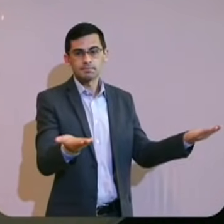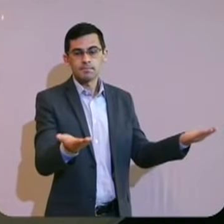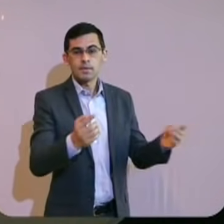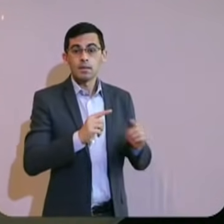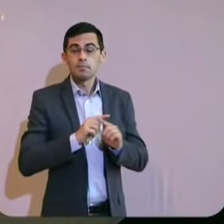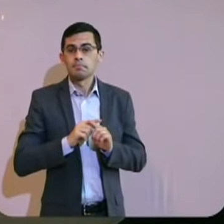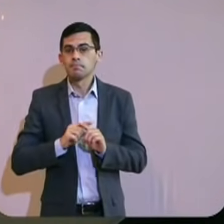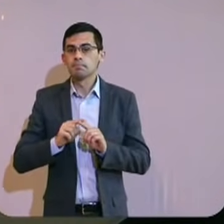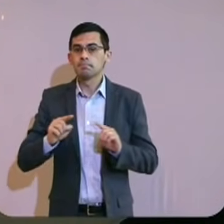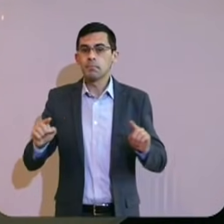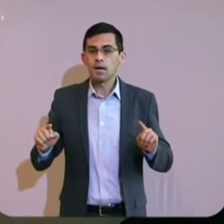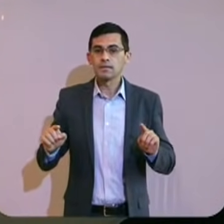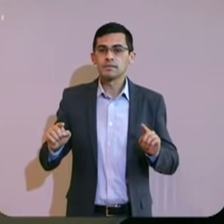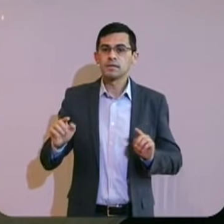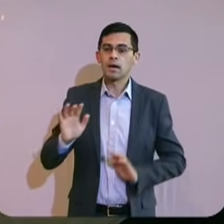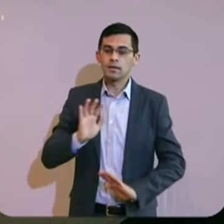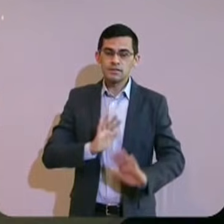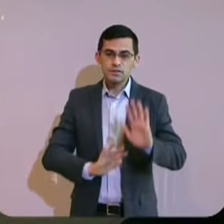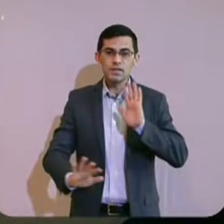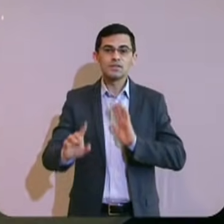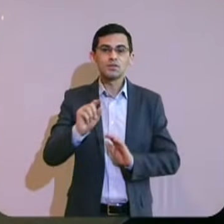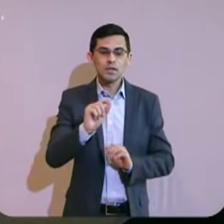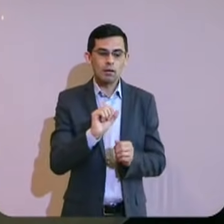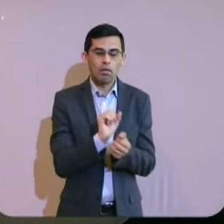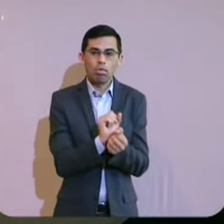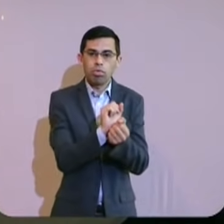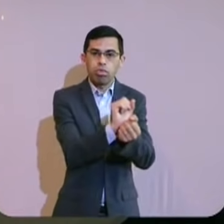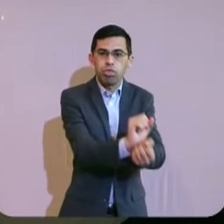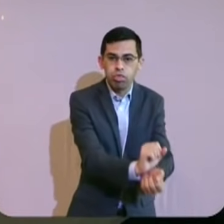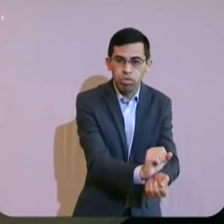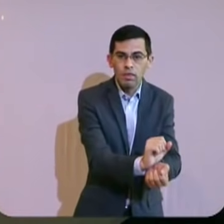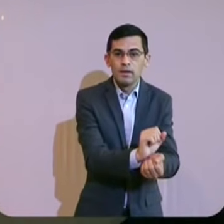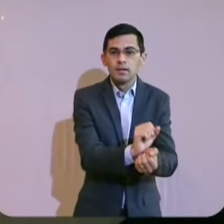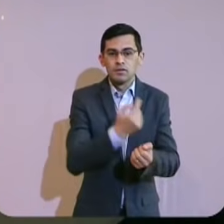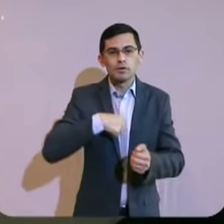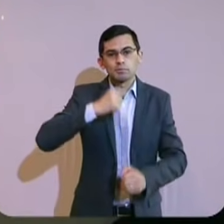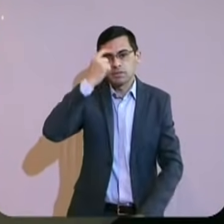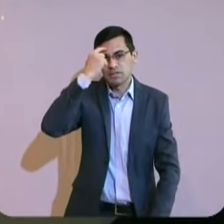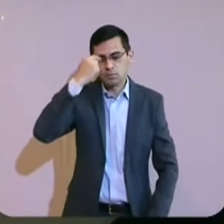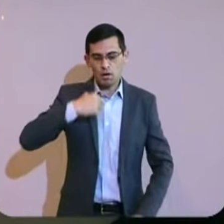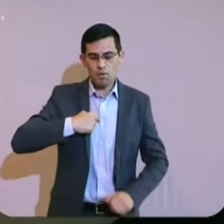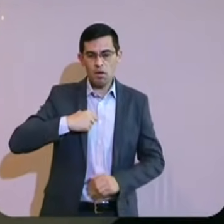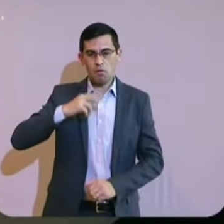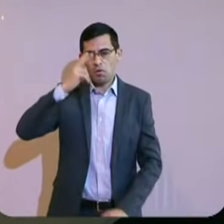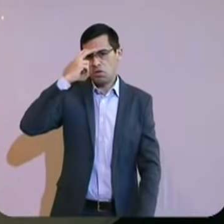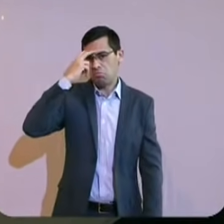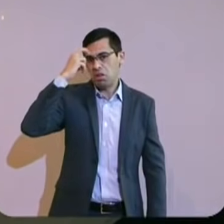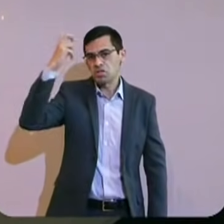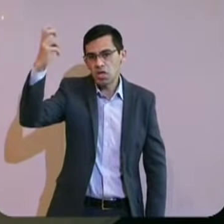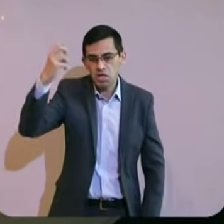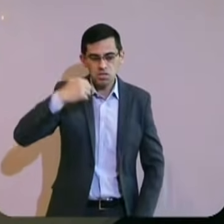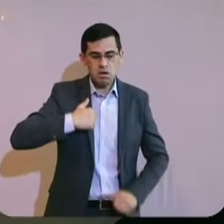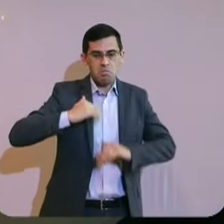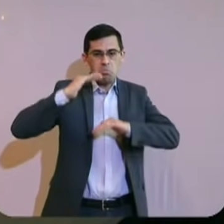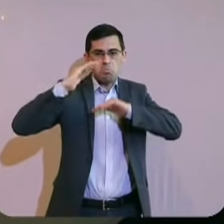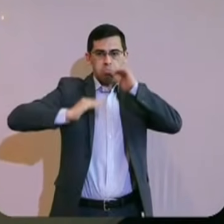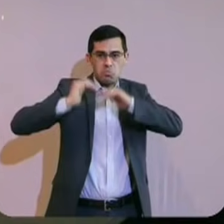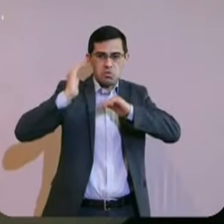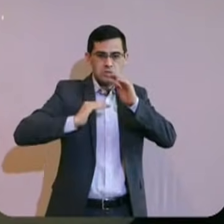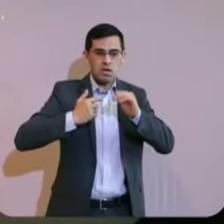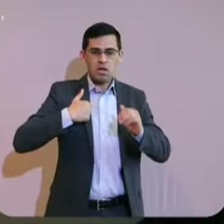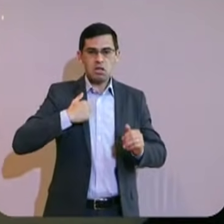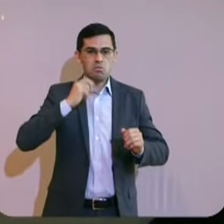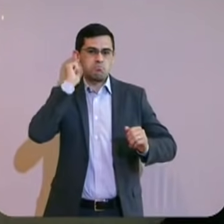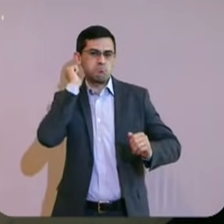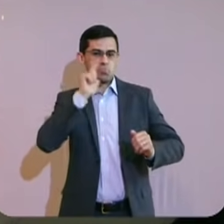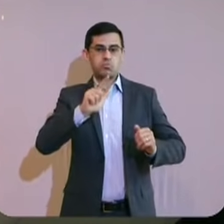às vezes, mesmo sendo escravo, a gente acredita que veio da mão da gente, das nossas próprias mãos.